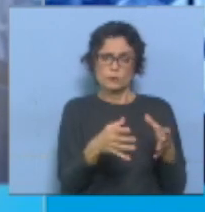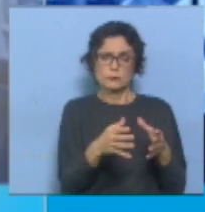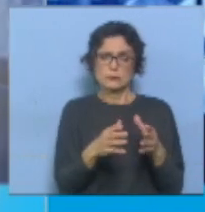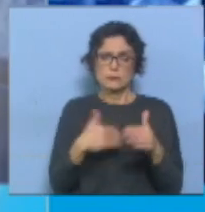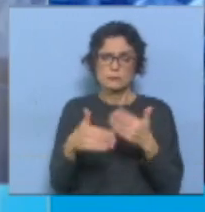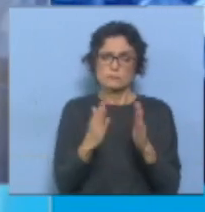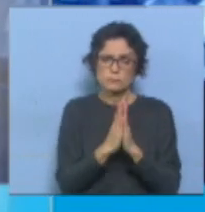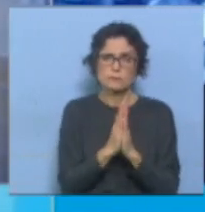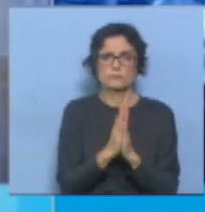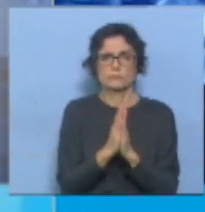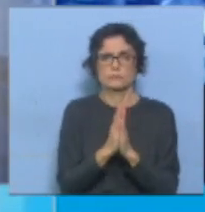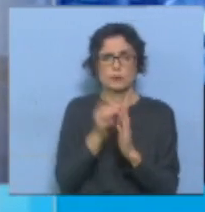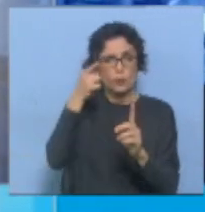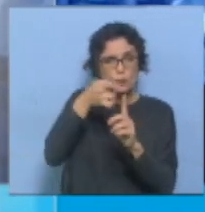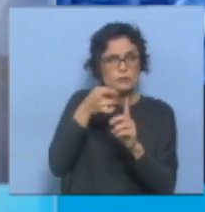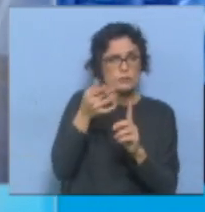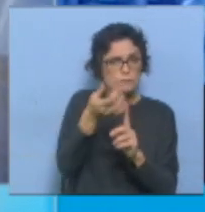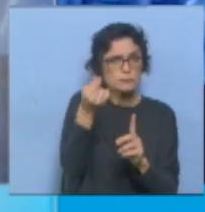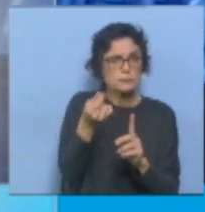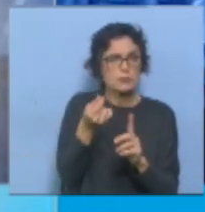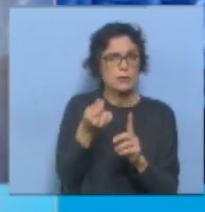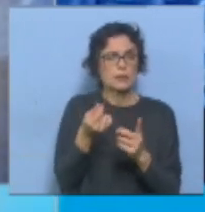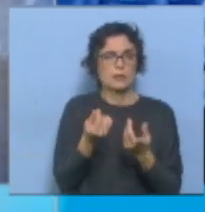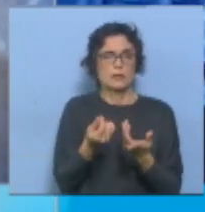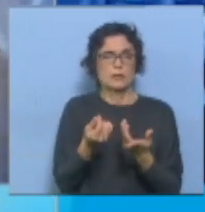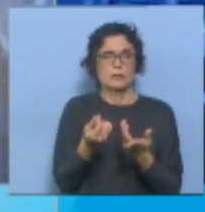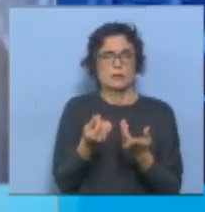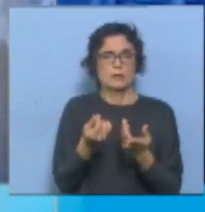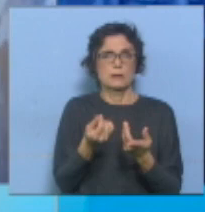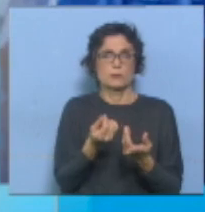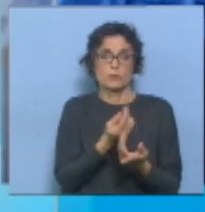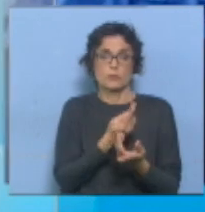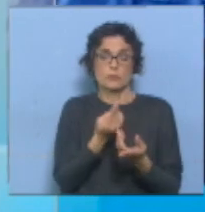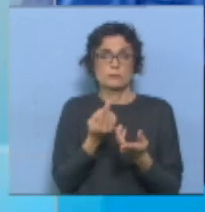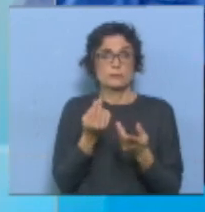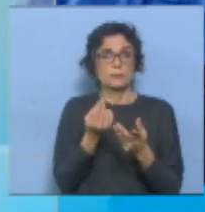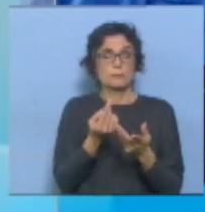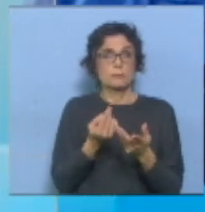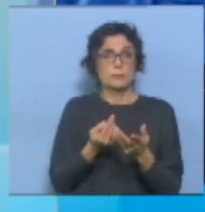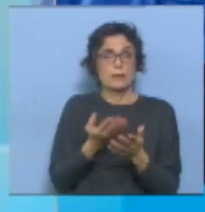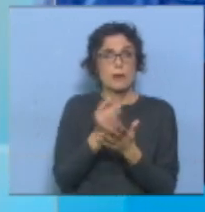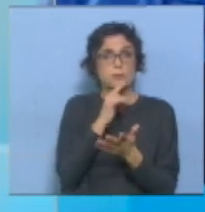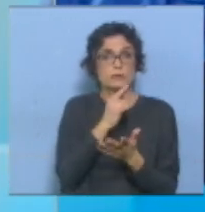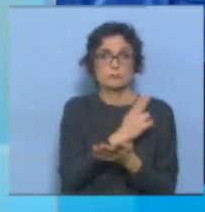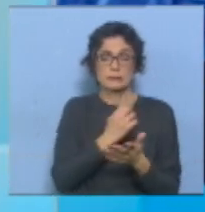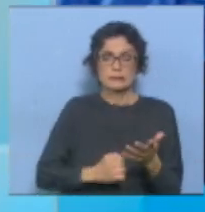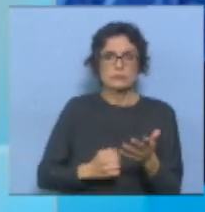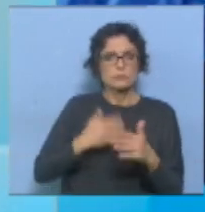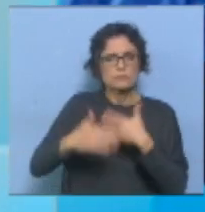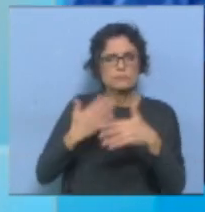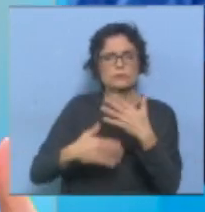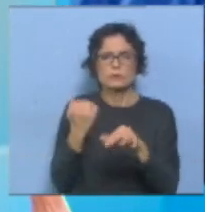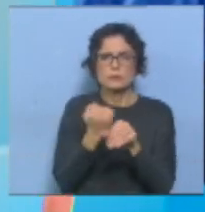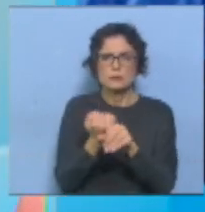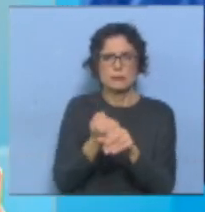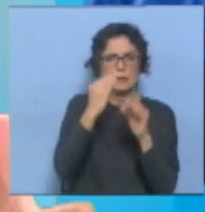para que esta instituição, que é uma instituição nobre, continue a formar a elite nas várias áreas para que